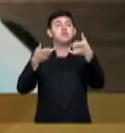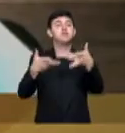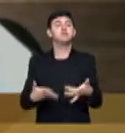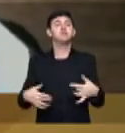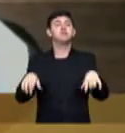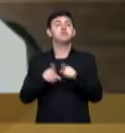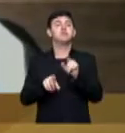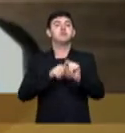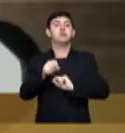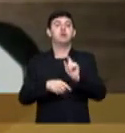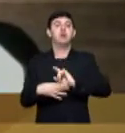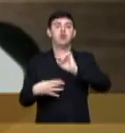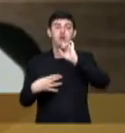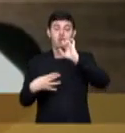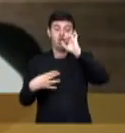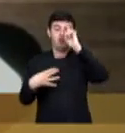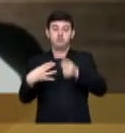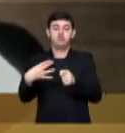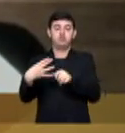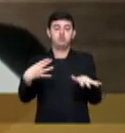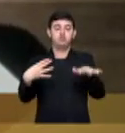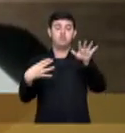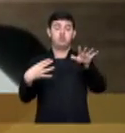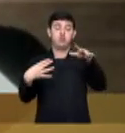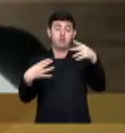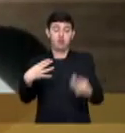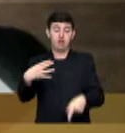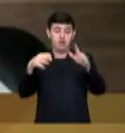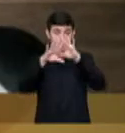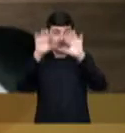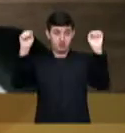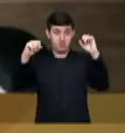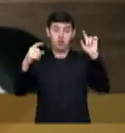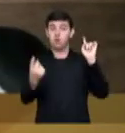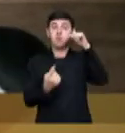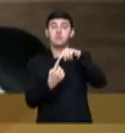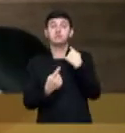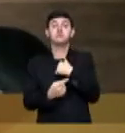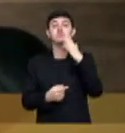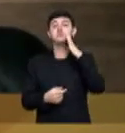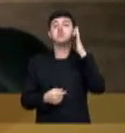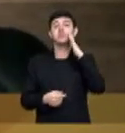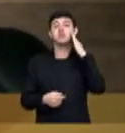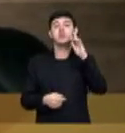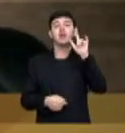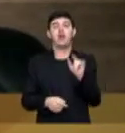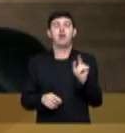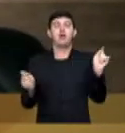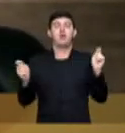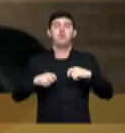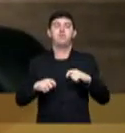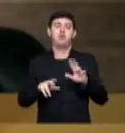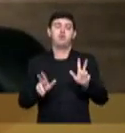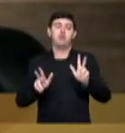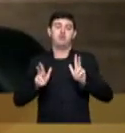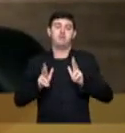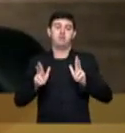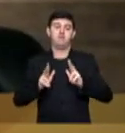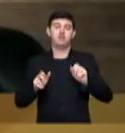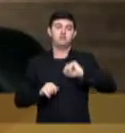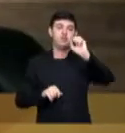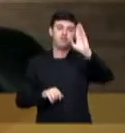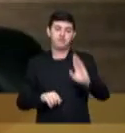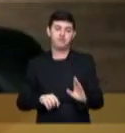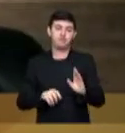pacífica jurisprudência do tribunal no sentido de se reconhecer a competência privativa da União